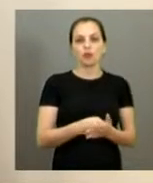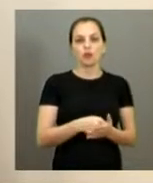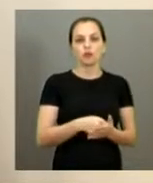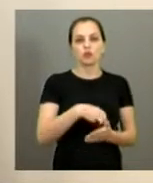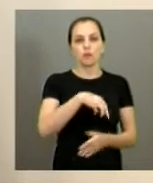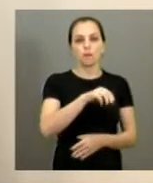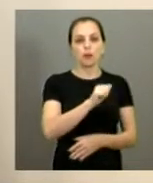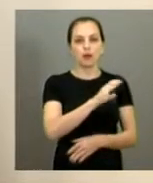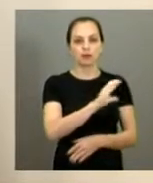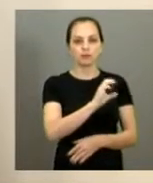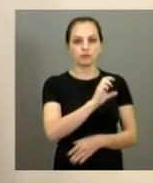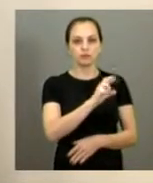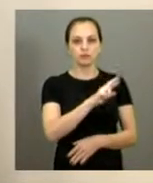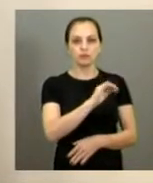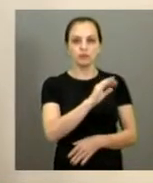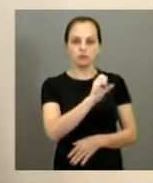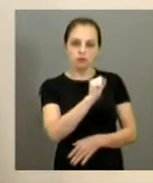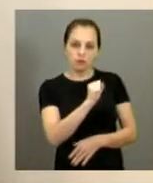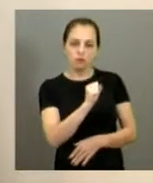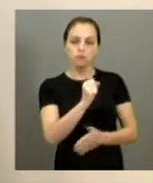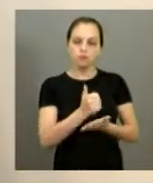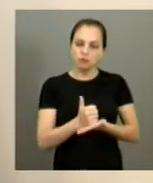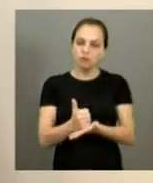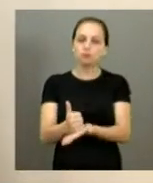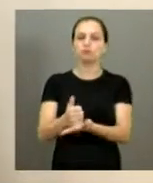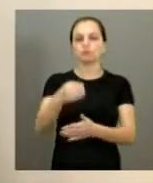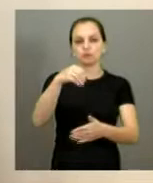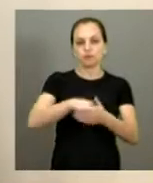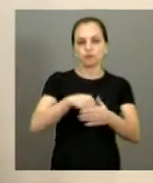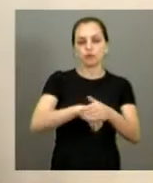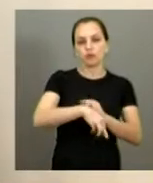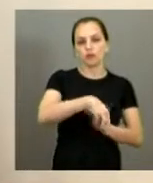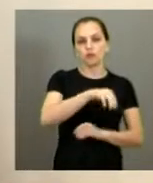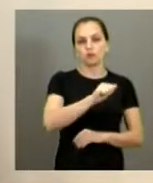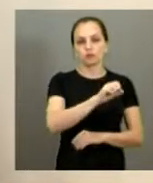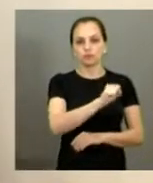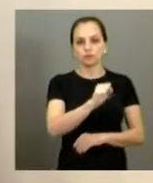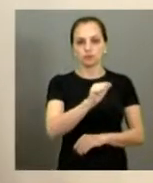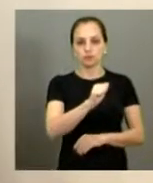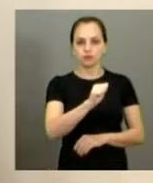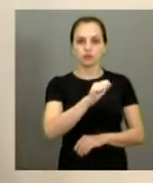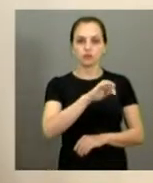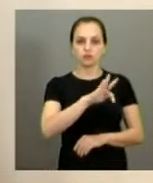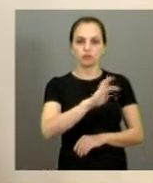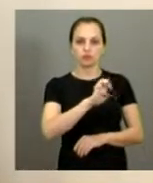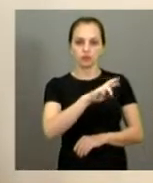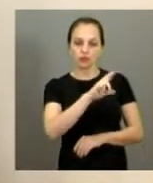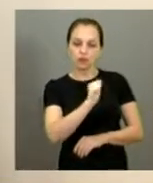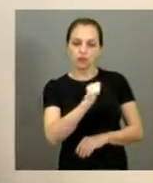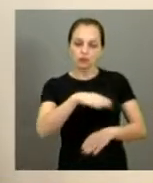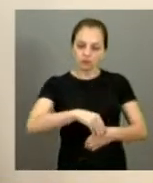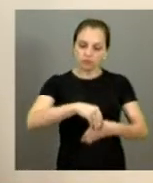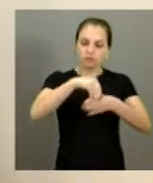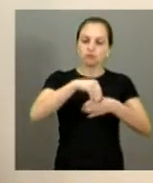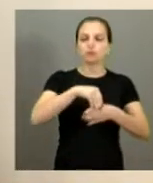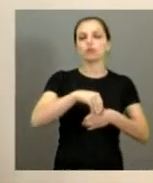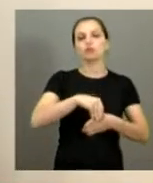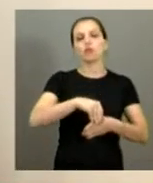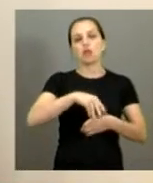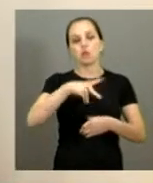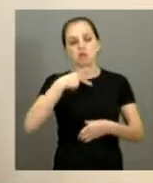macris esse apoio e eleição do roberto massafera também trabalhamos pra ele é o líder nosso partido aqui na cidade têm o nosso respeito